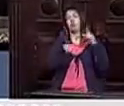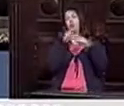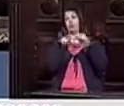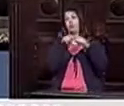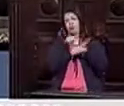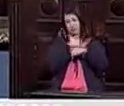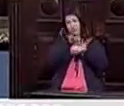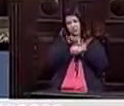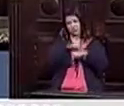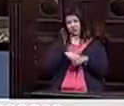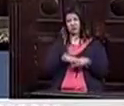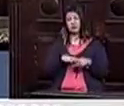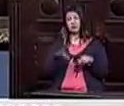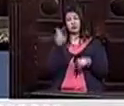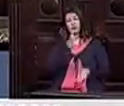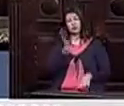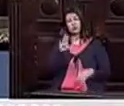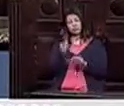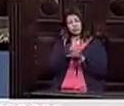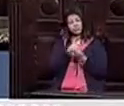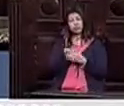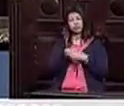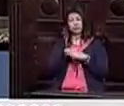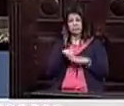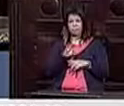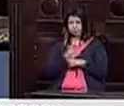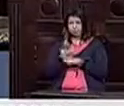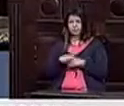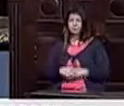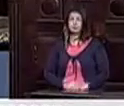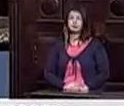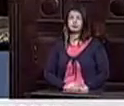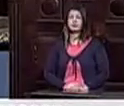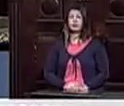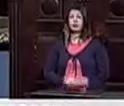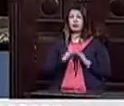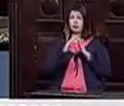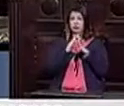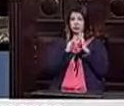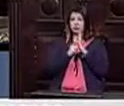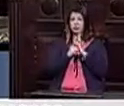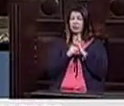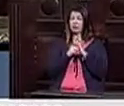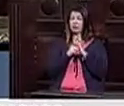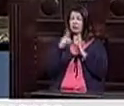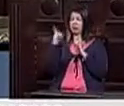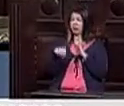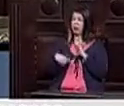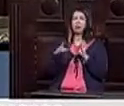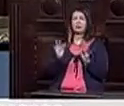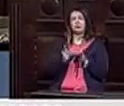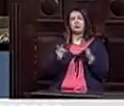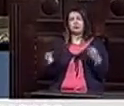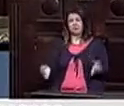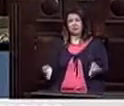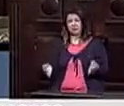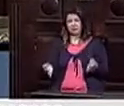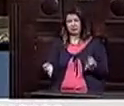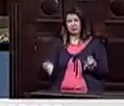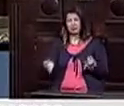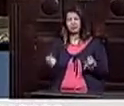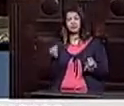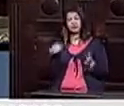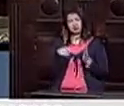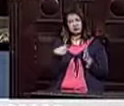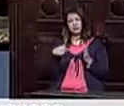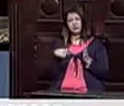donos e como tem sido utilizado aquilo que nós somos donos. Essa emenda, ela é de uma simplicidade e ela